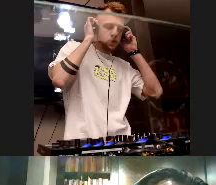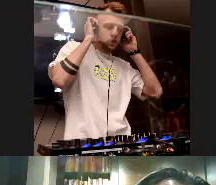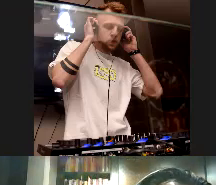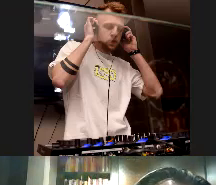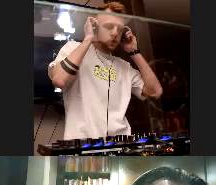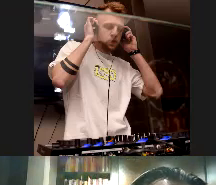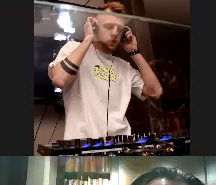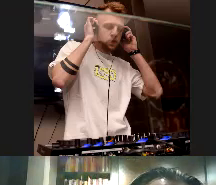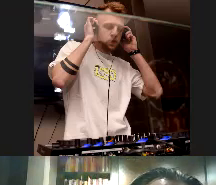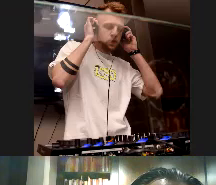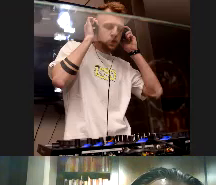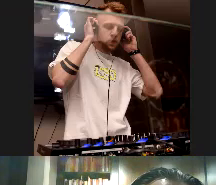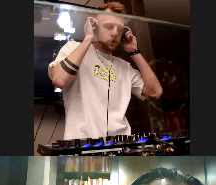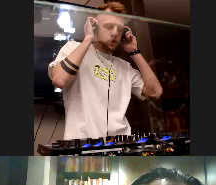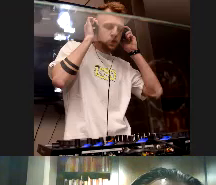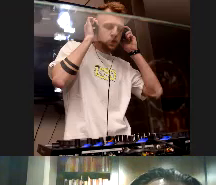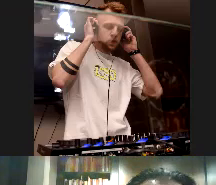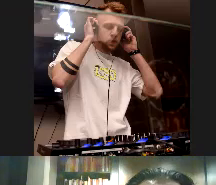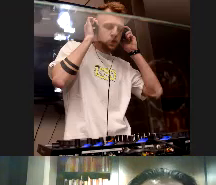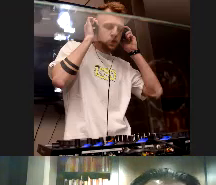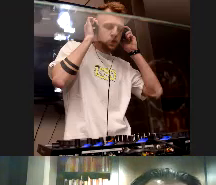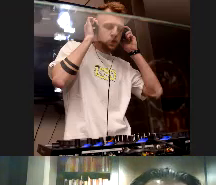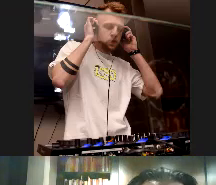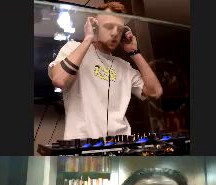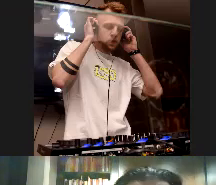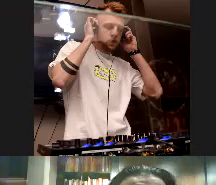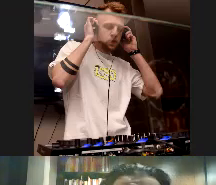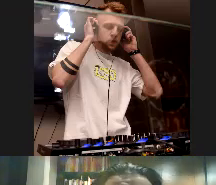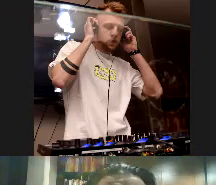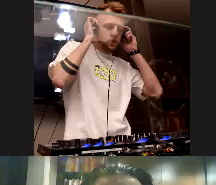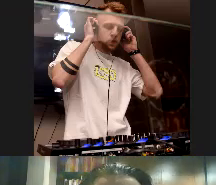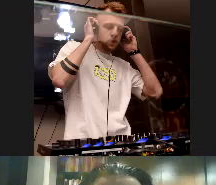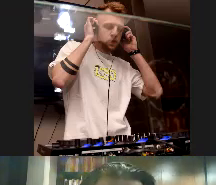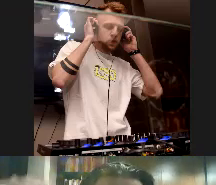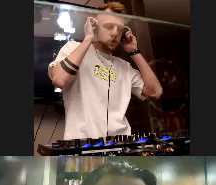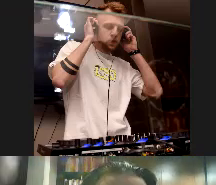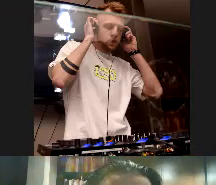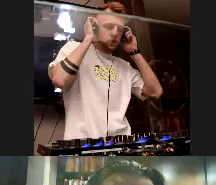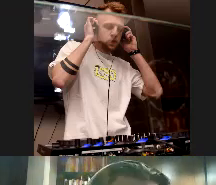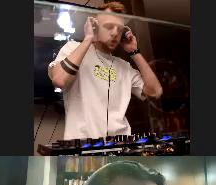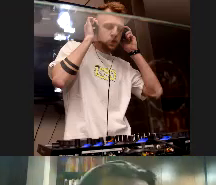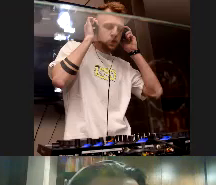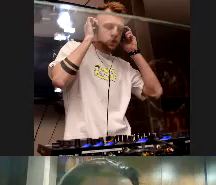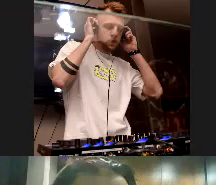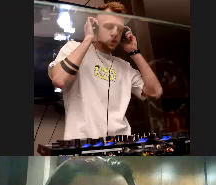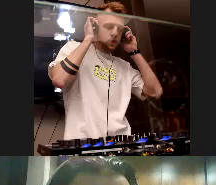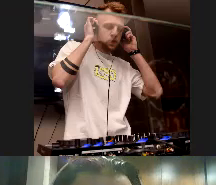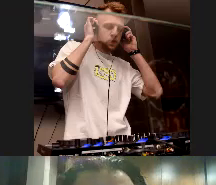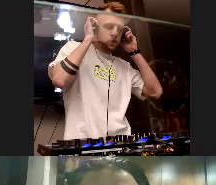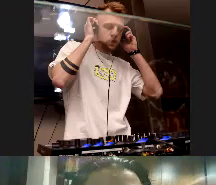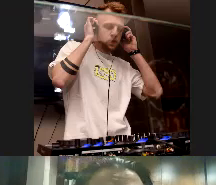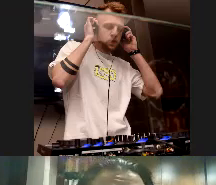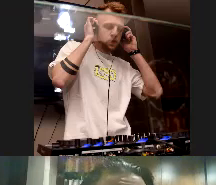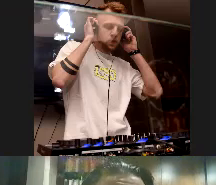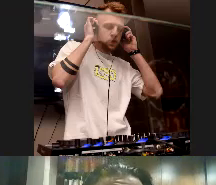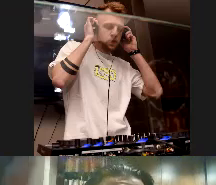ter dinheiro, perder a vida. Esse é o raciocínio. É bem amplo isso. Isso não quer